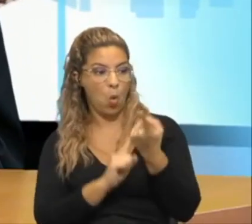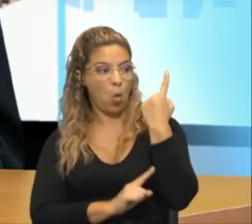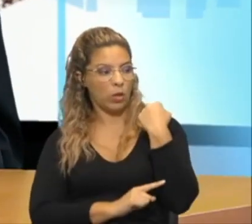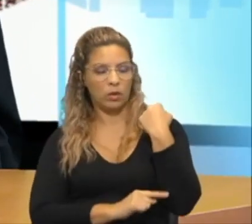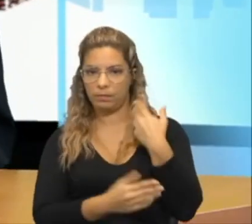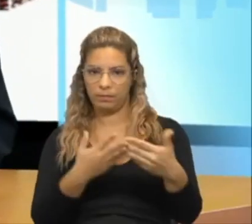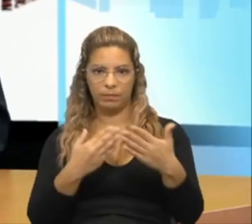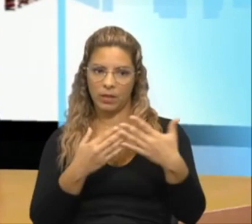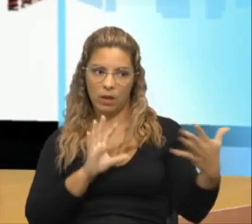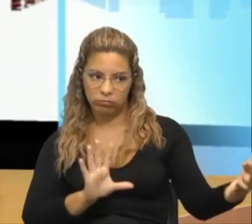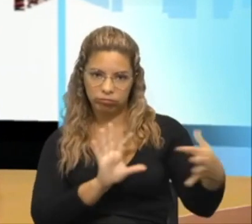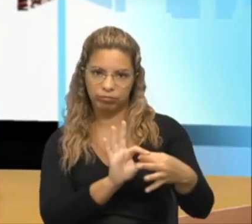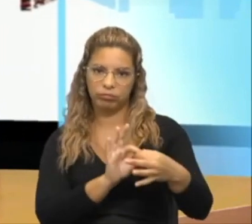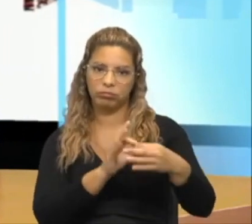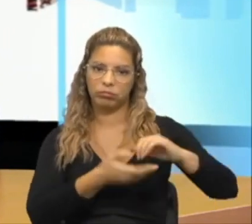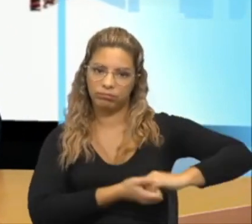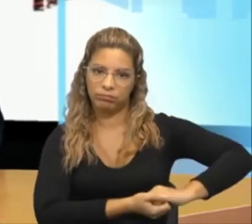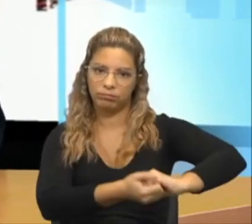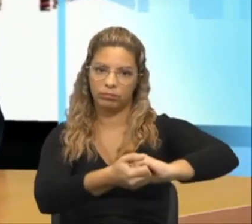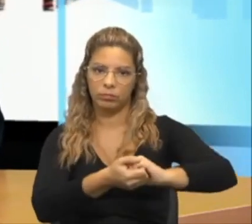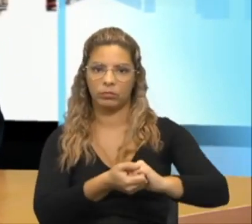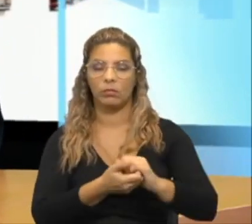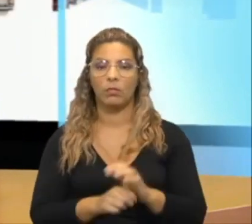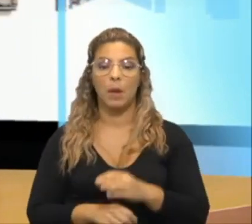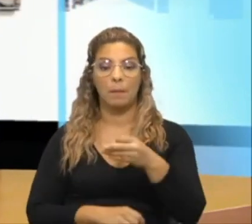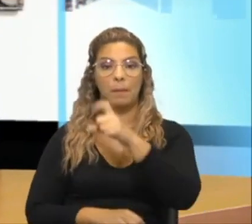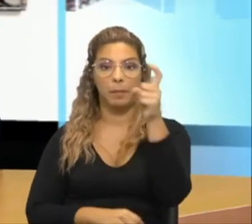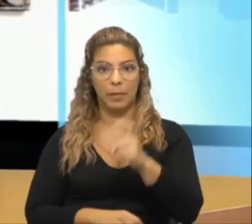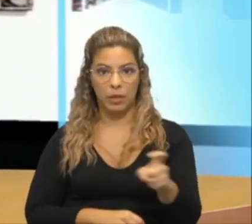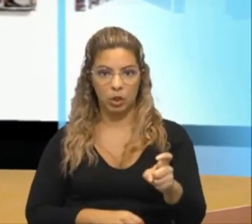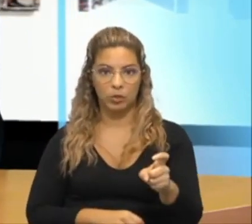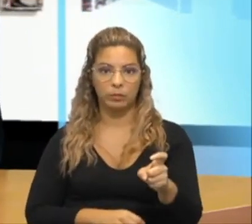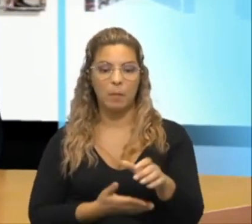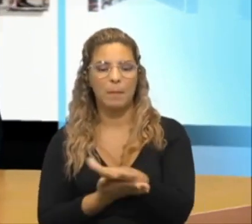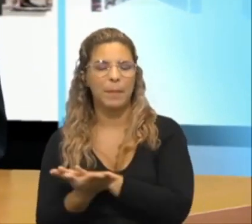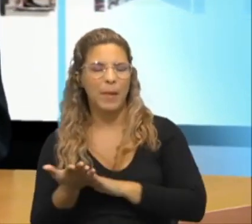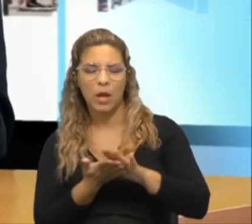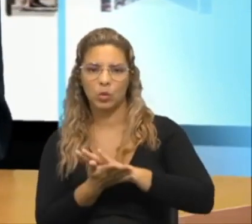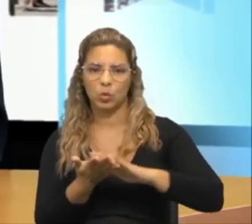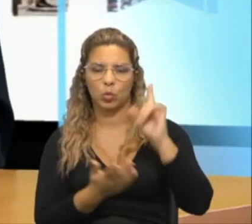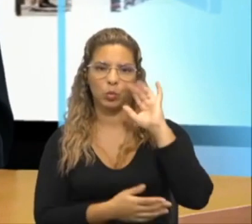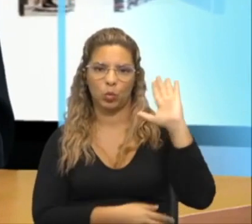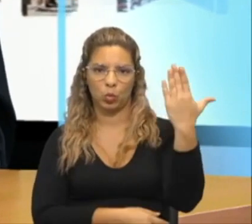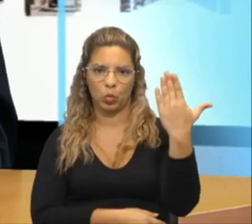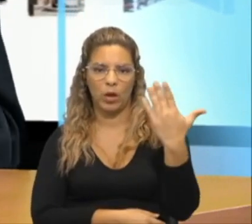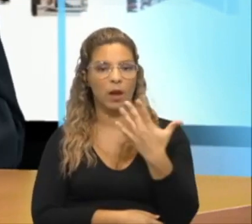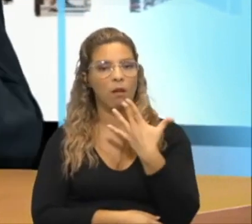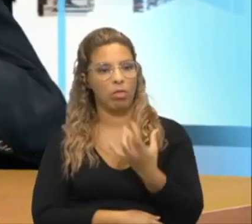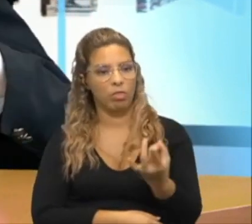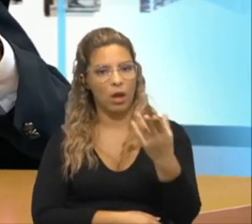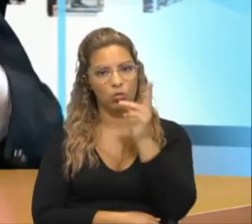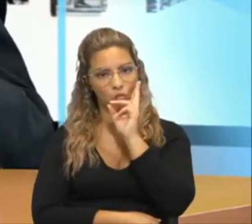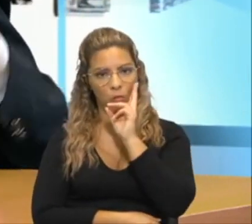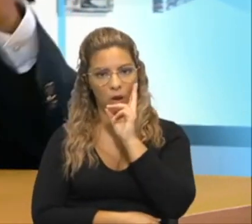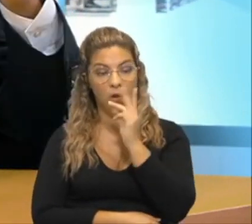é tudo, que é perceber que só há paz, o que está na base da paz, o mais importante é se há perdão. E haver